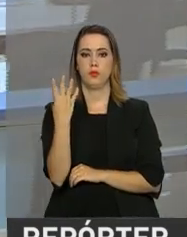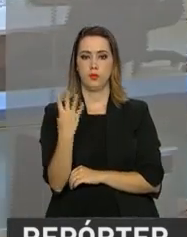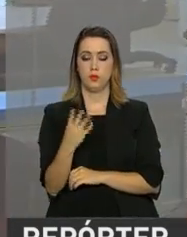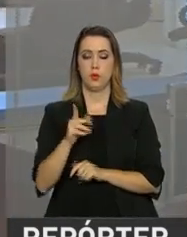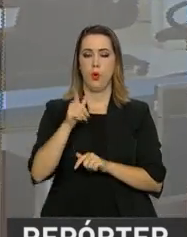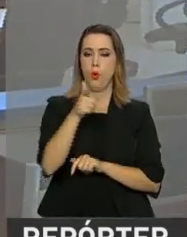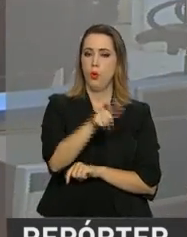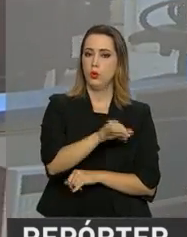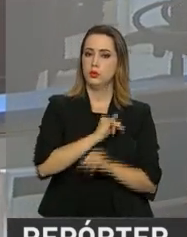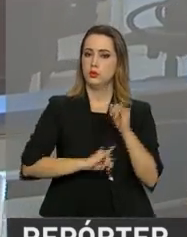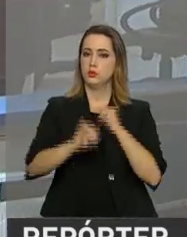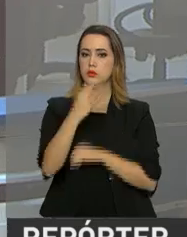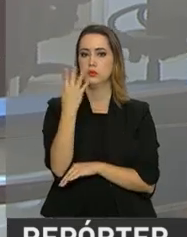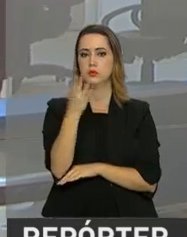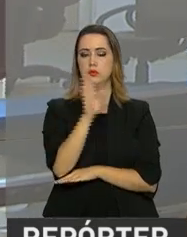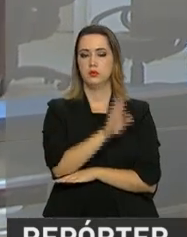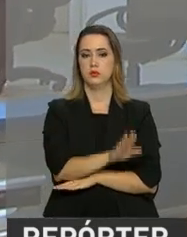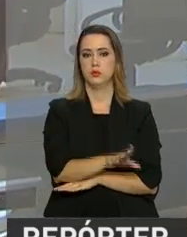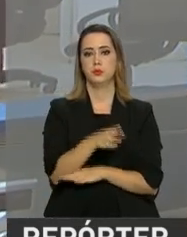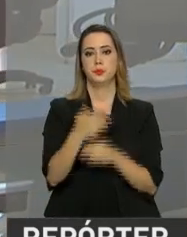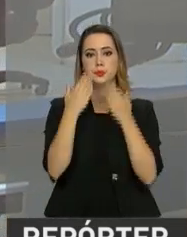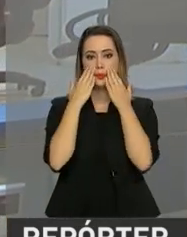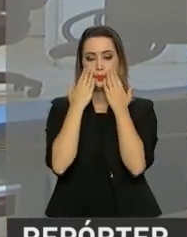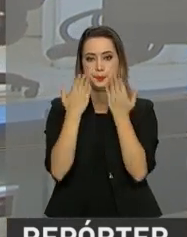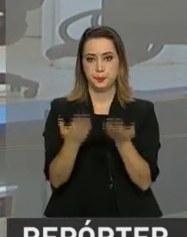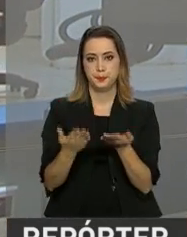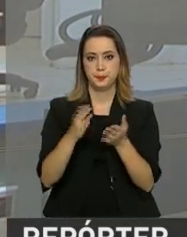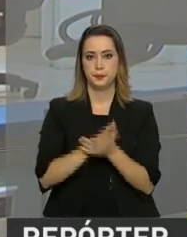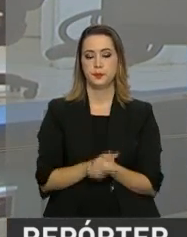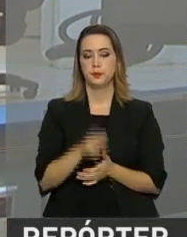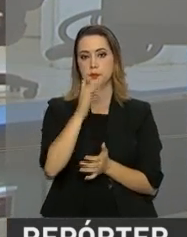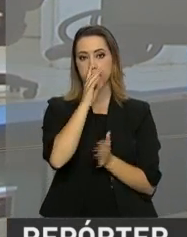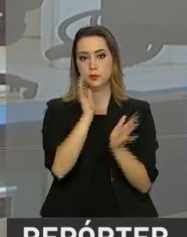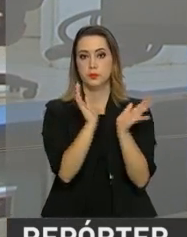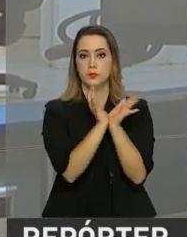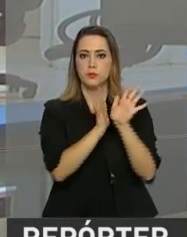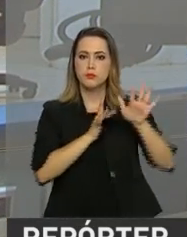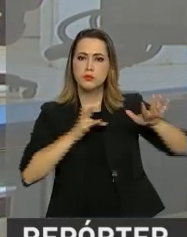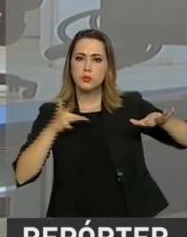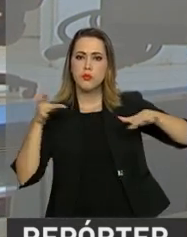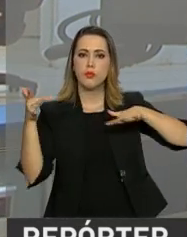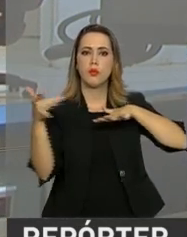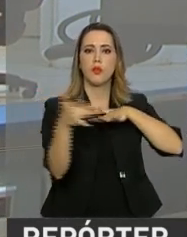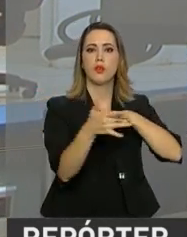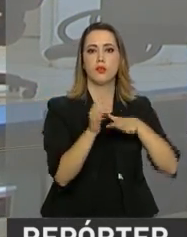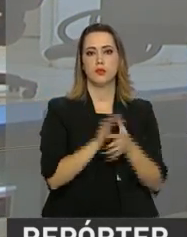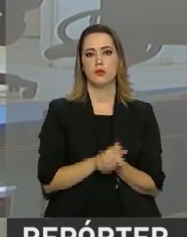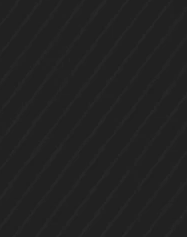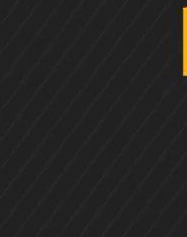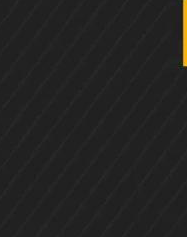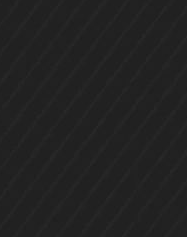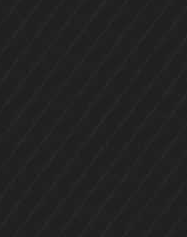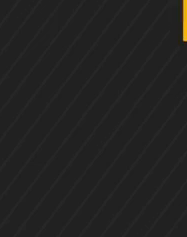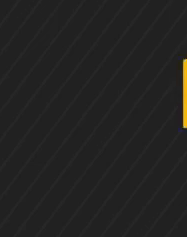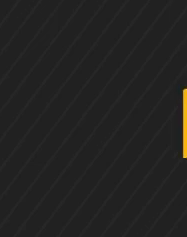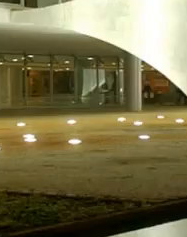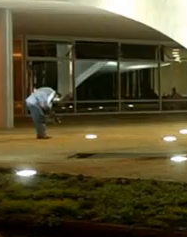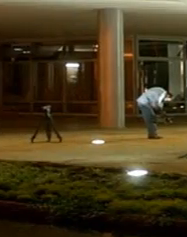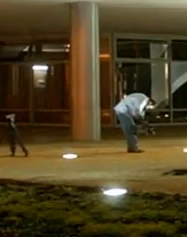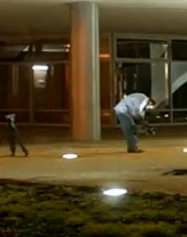momento com outras informações ou às 4 da tarde na próxima edição acompanha as novidades também Pelas nossas redes sociais